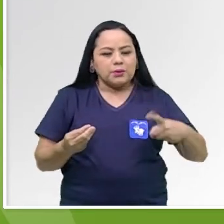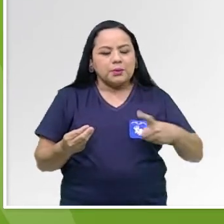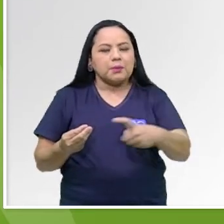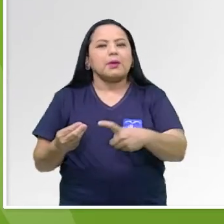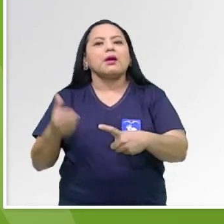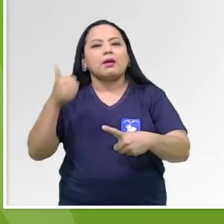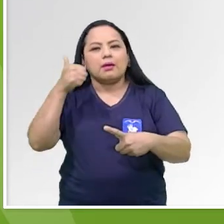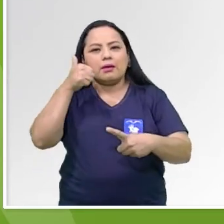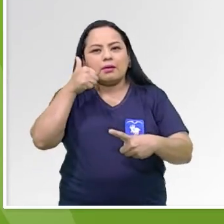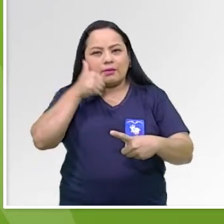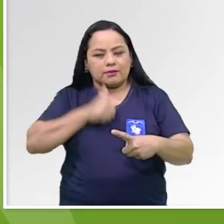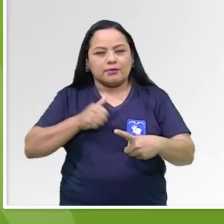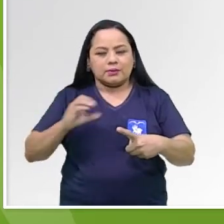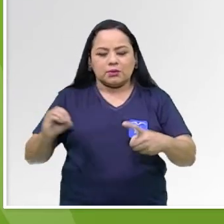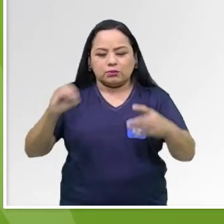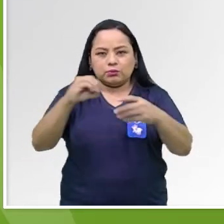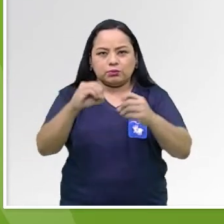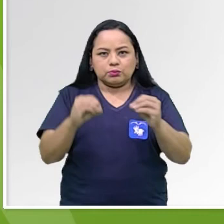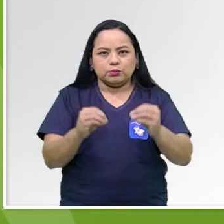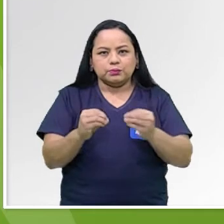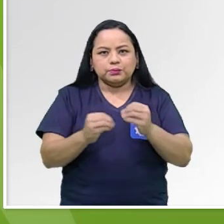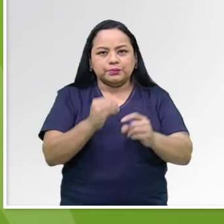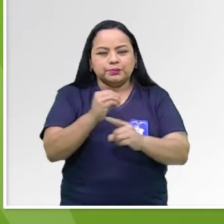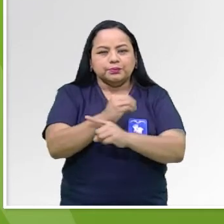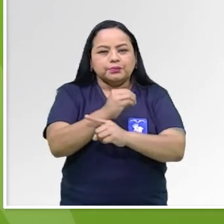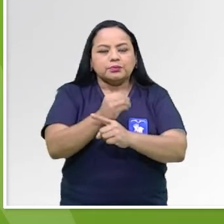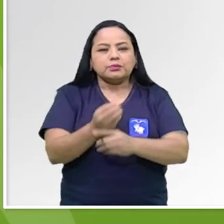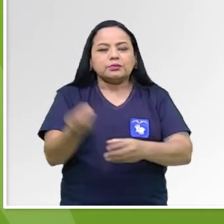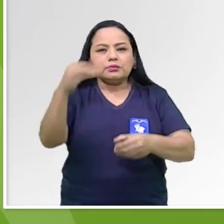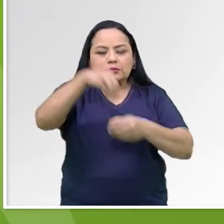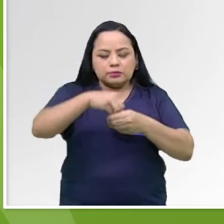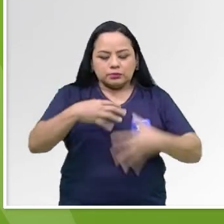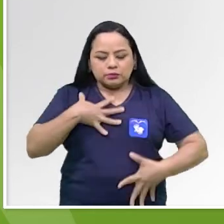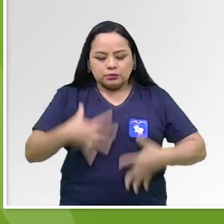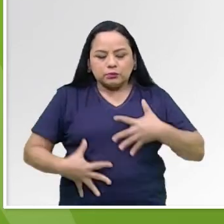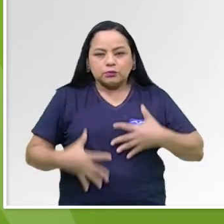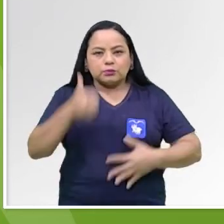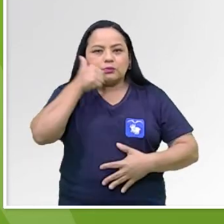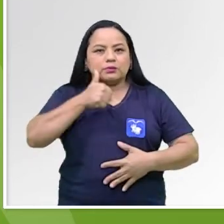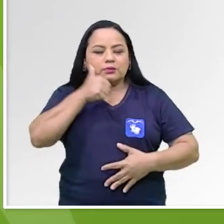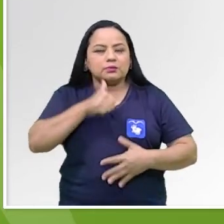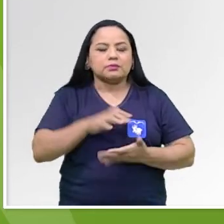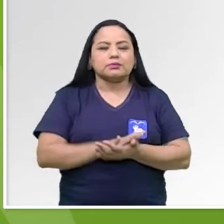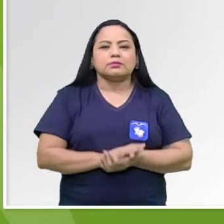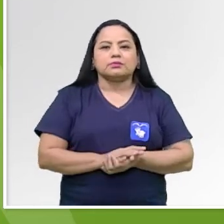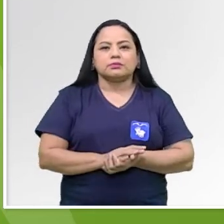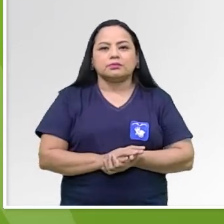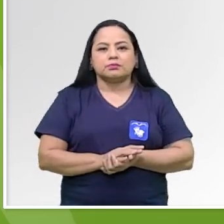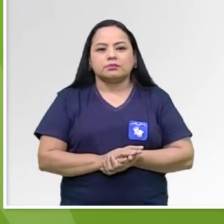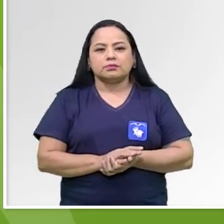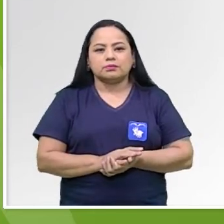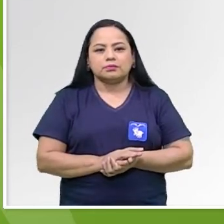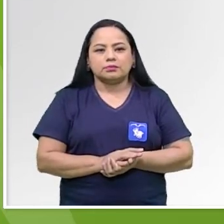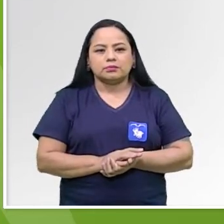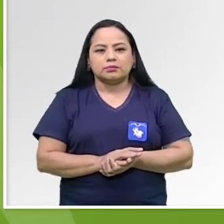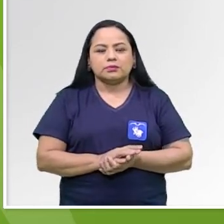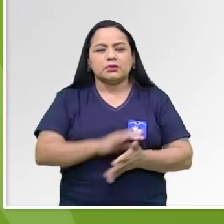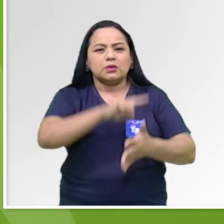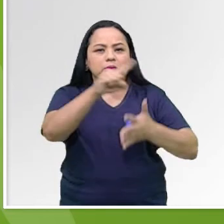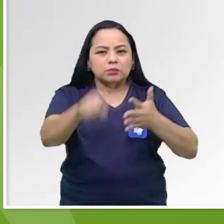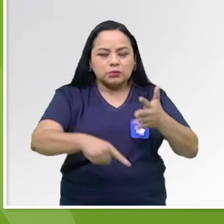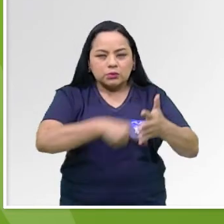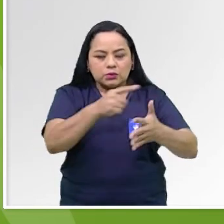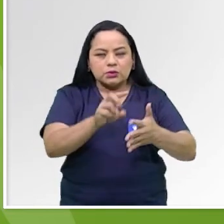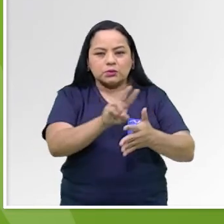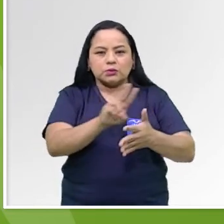macho vai colocar os espermatozoides dentro do corpo da fêmea e em um determinado ciclo, né? Que a